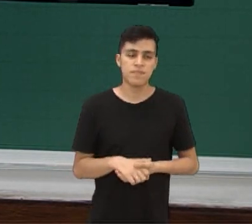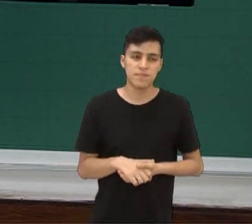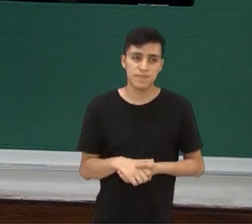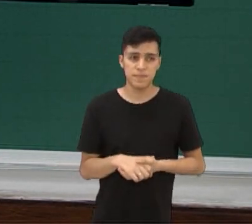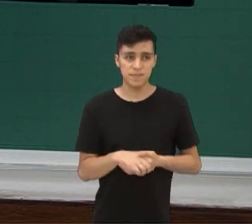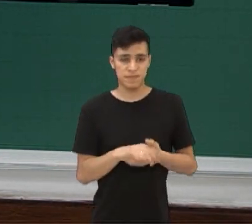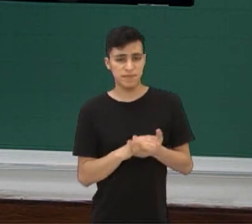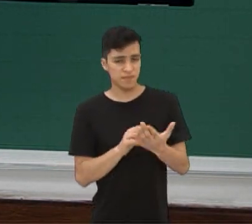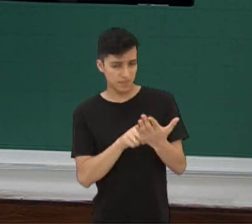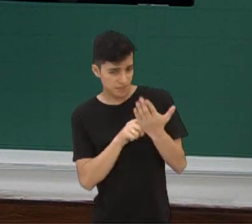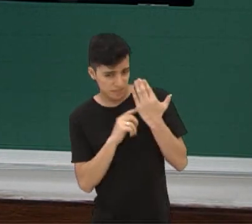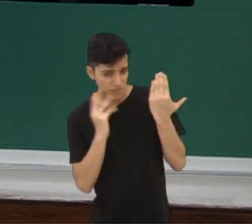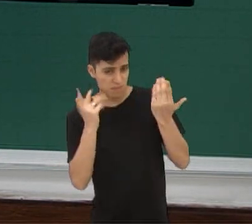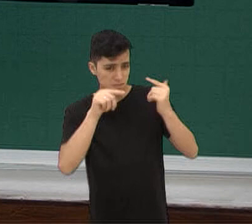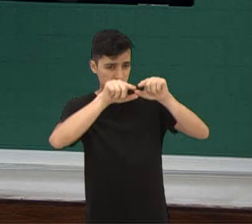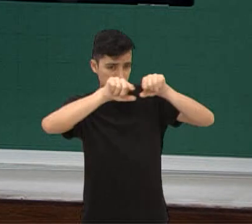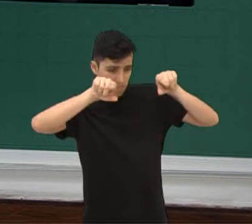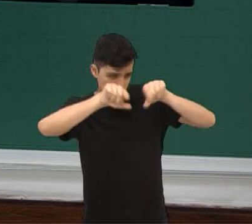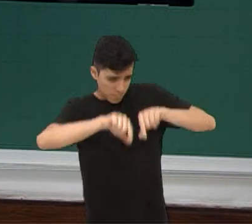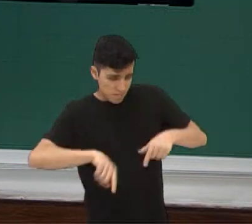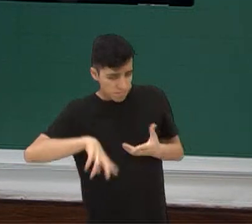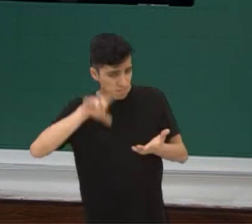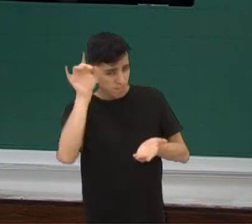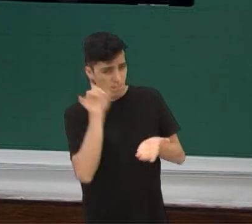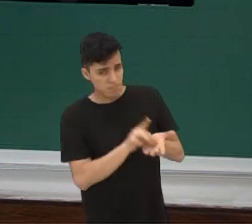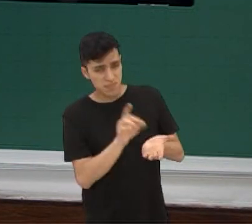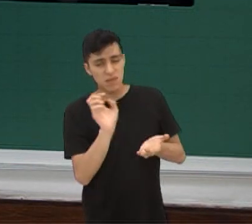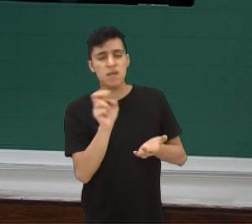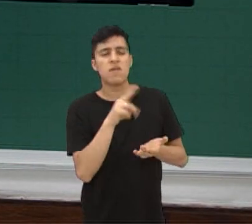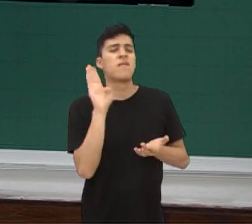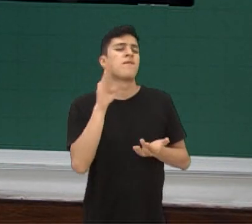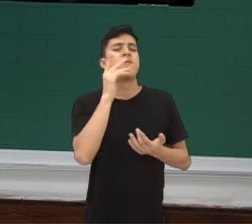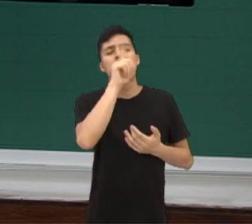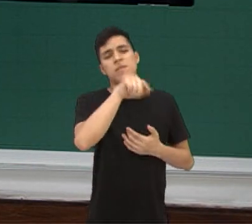Indica se os seguintes enunciados são verdadeiros ou se eles são